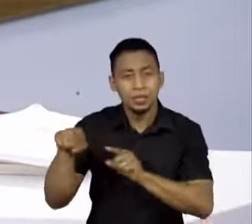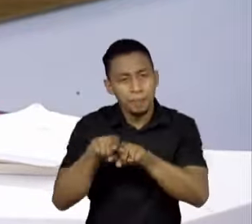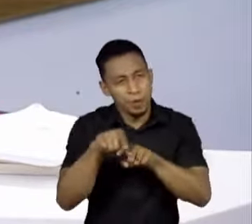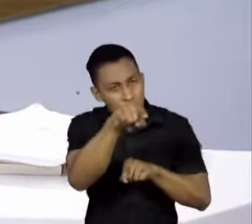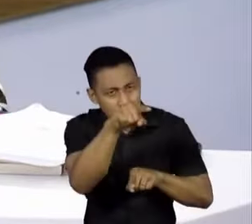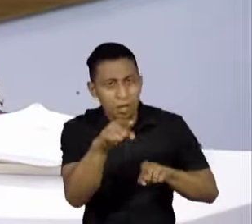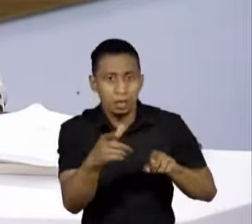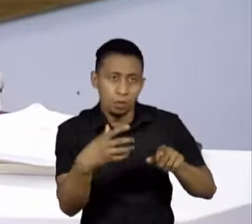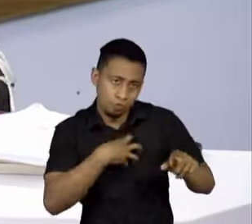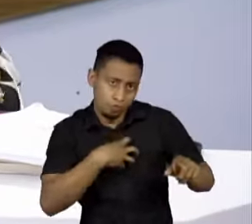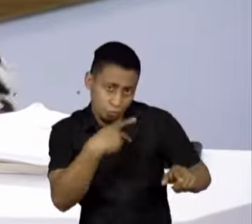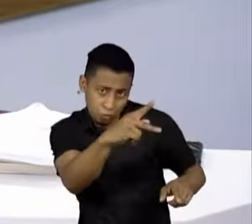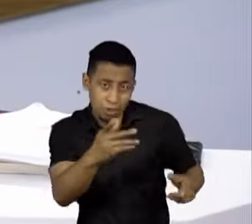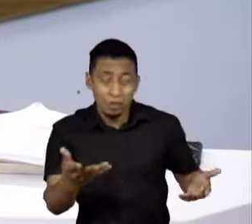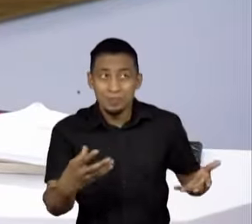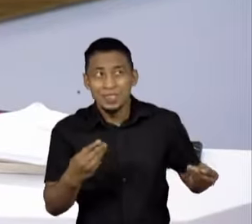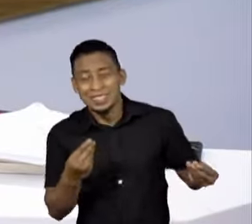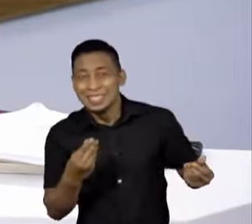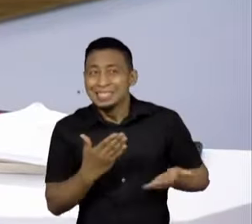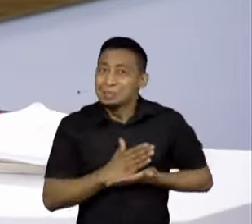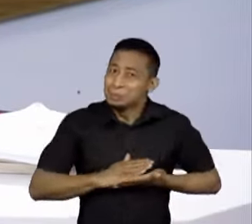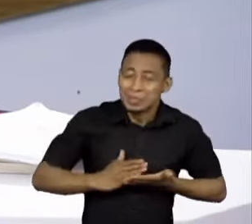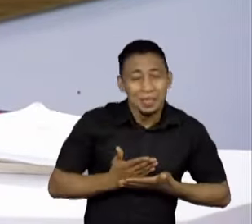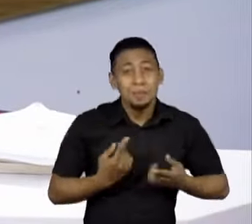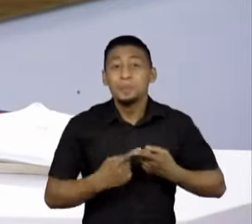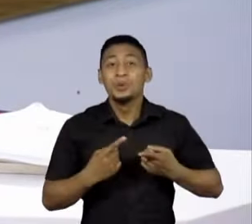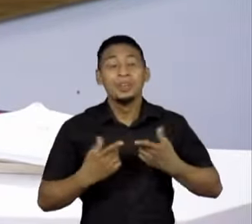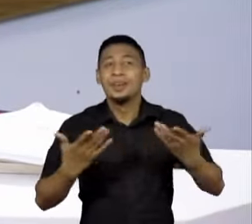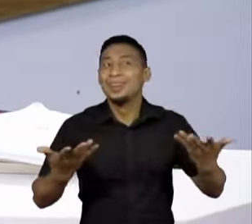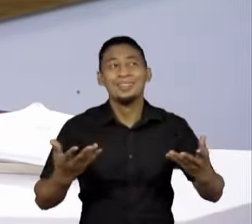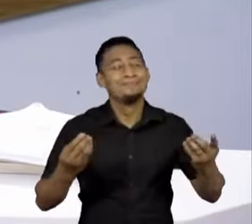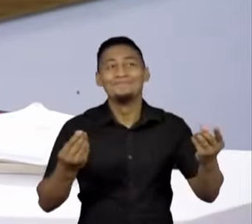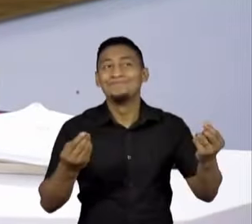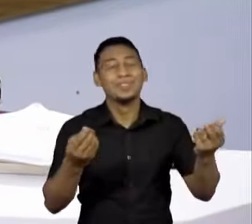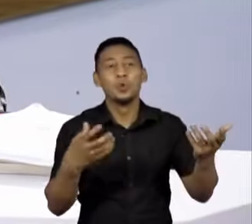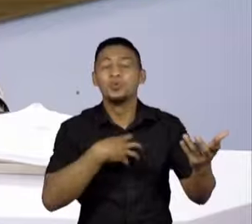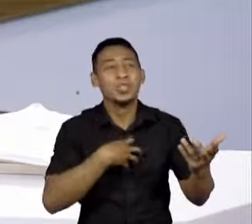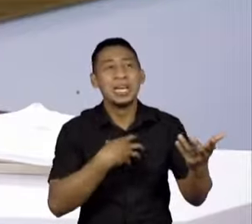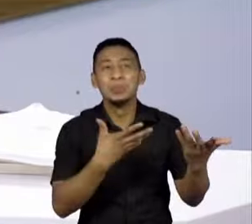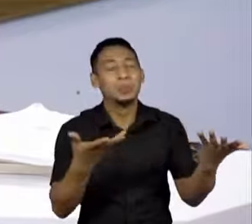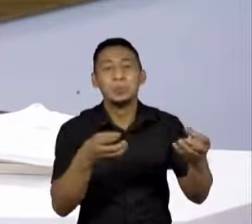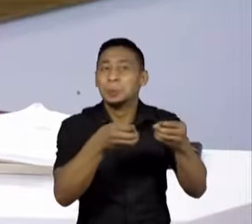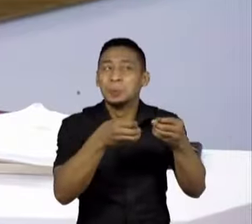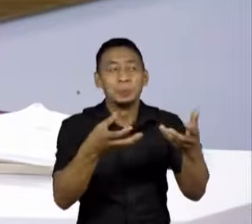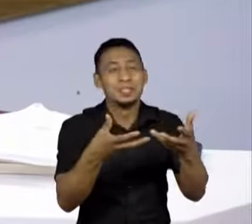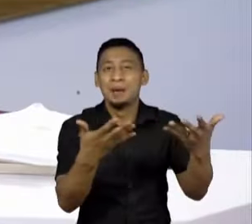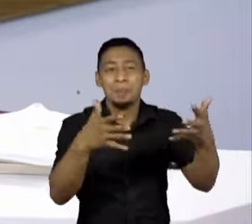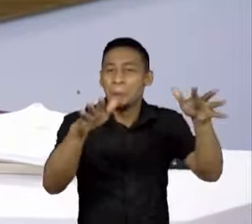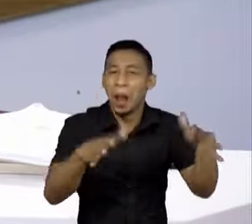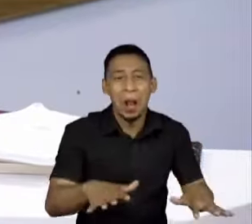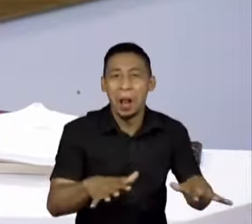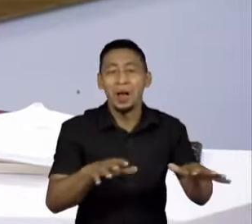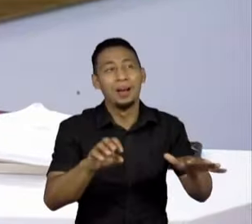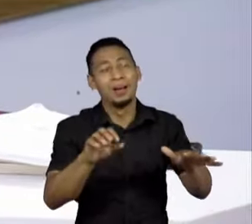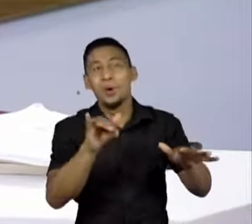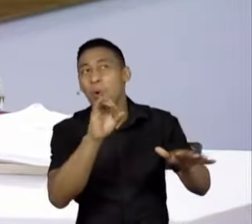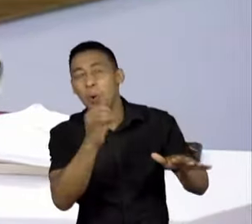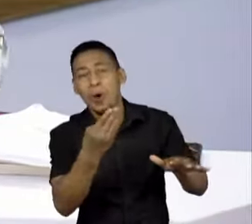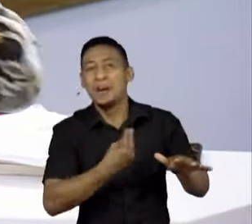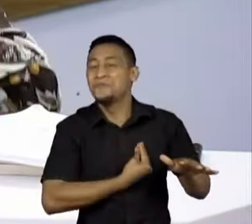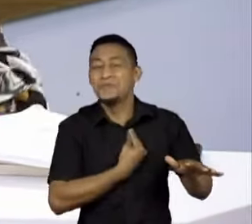marcação dessa coisa trágica, assim, não trágica, mas social, é catadora de papel, que é uma coisa que essa